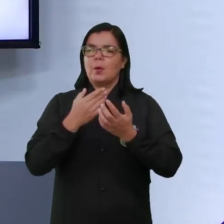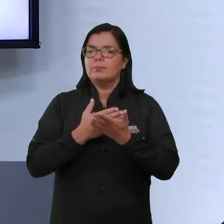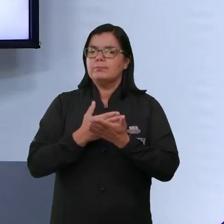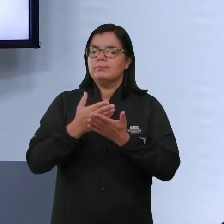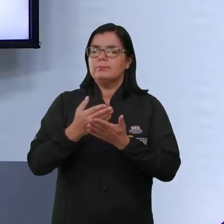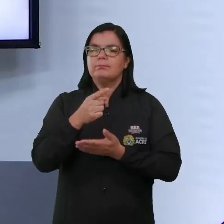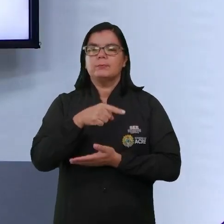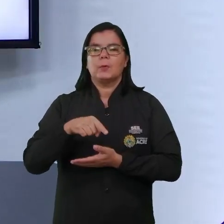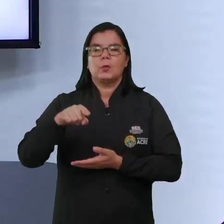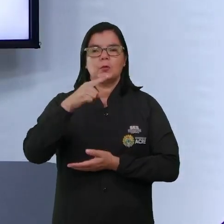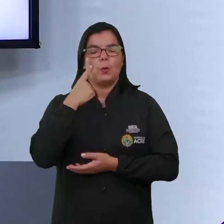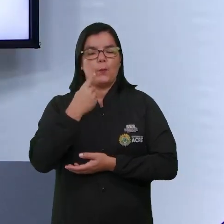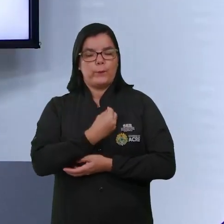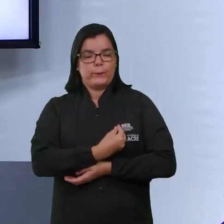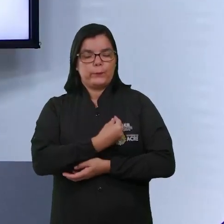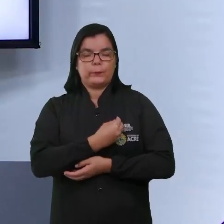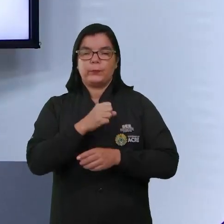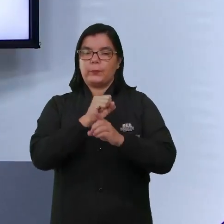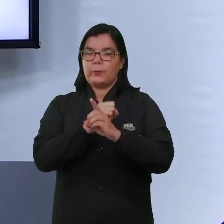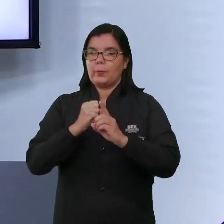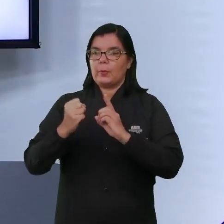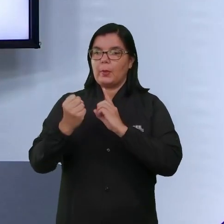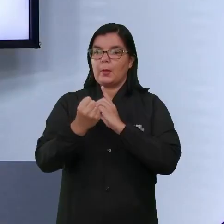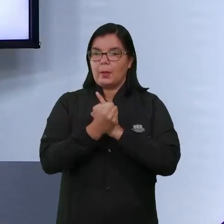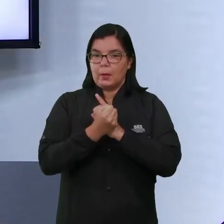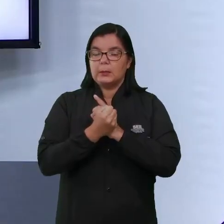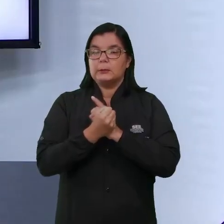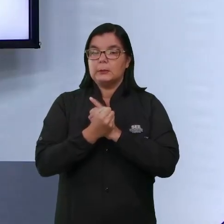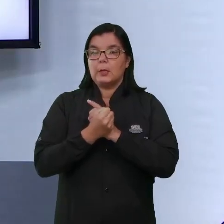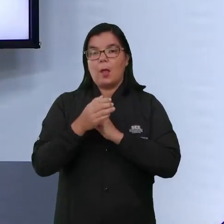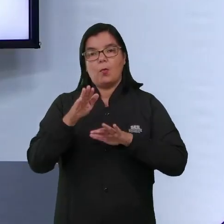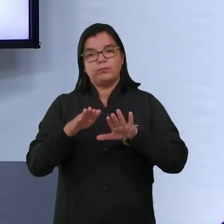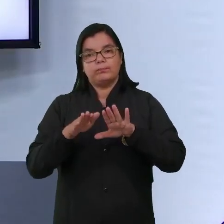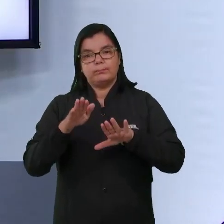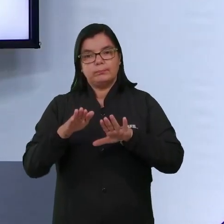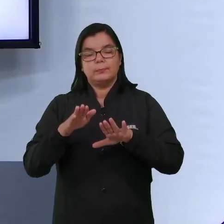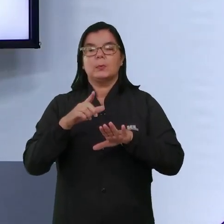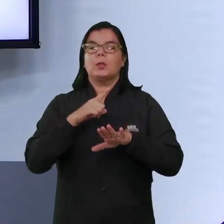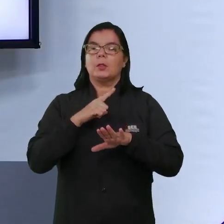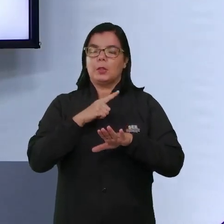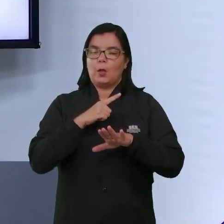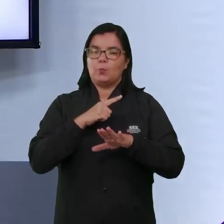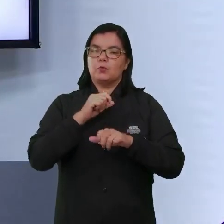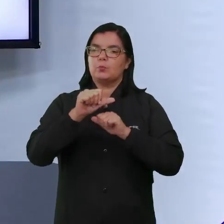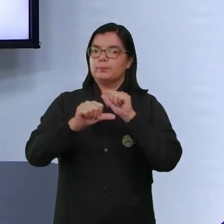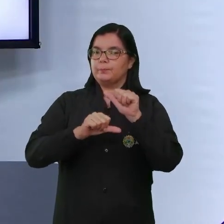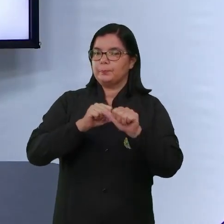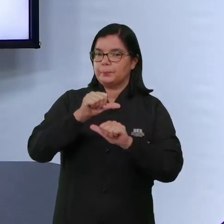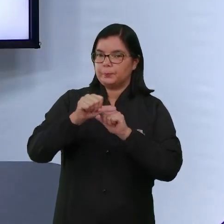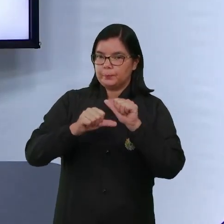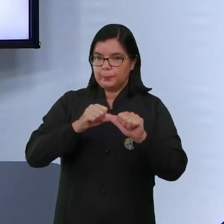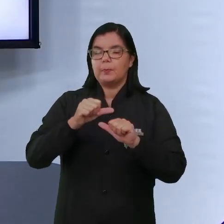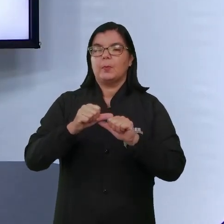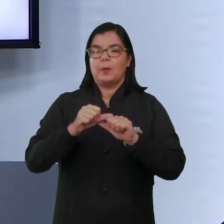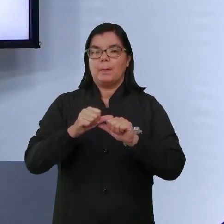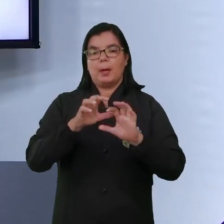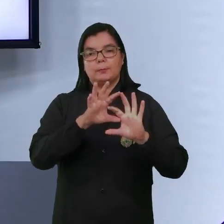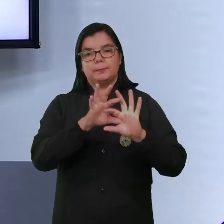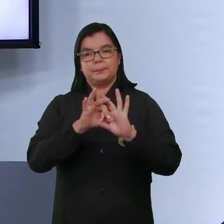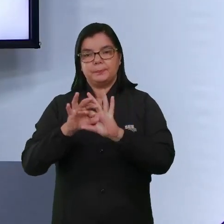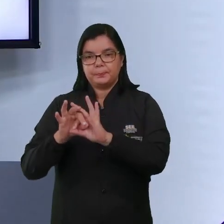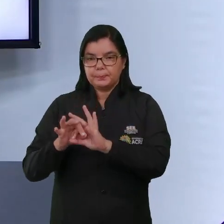momento em que se vive em sociedade, em certa medida, nós somos moldados para esse